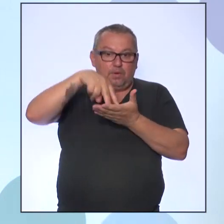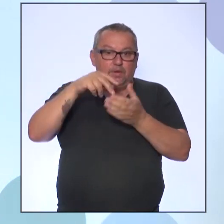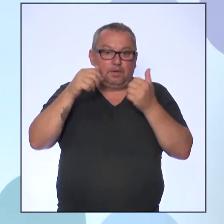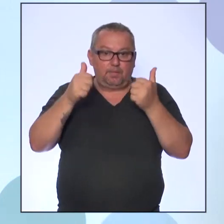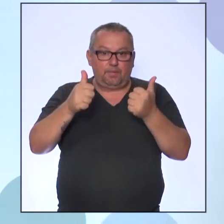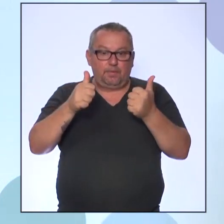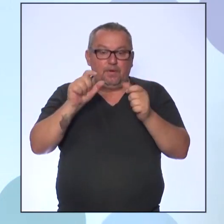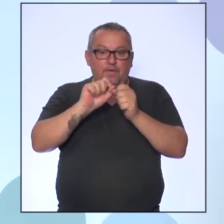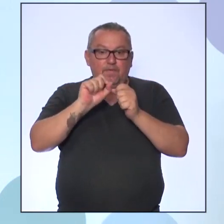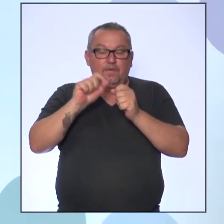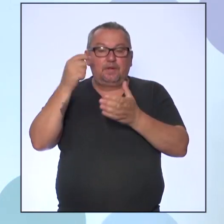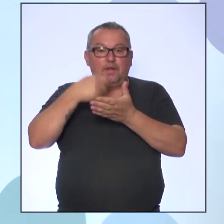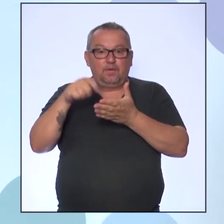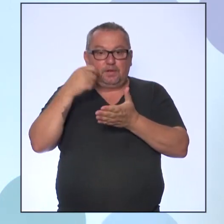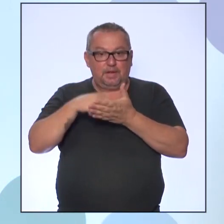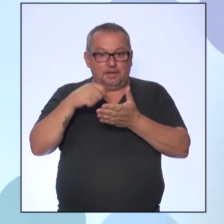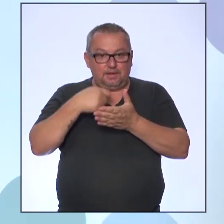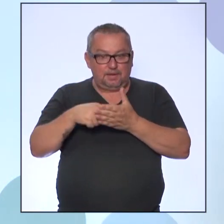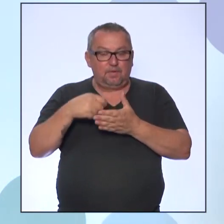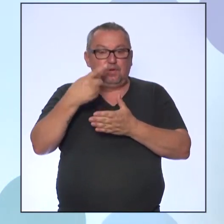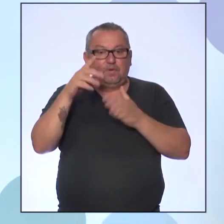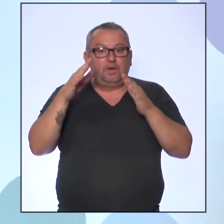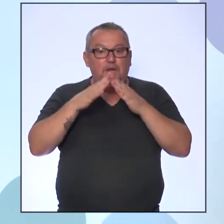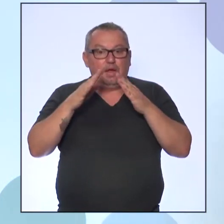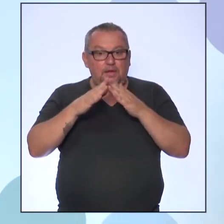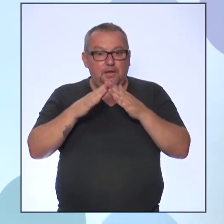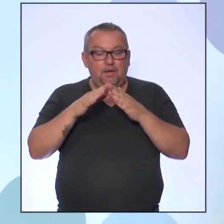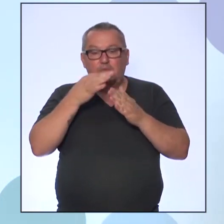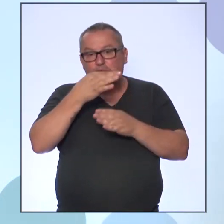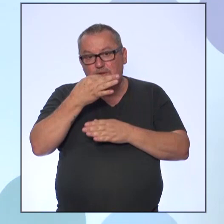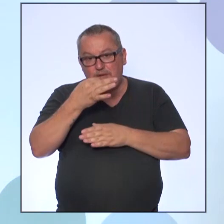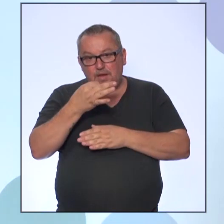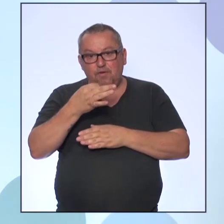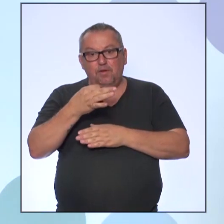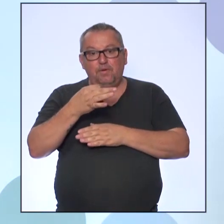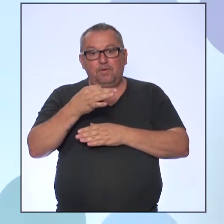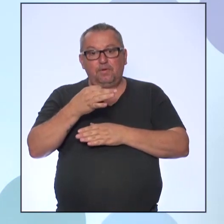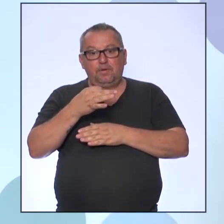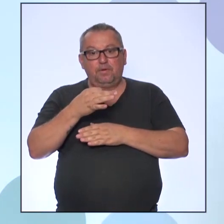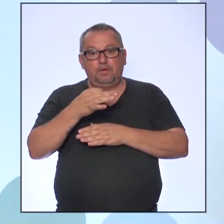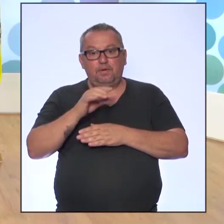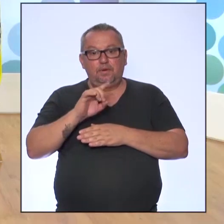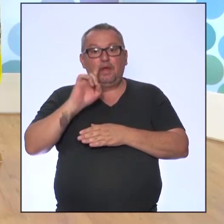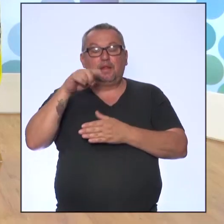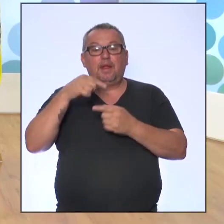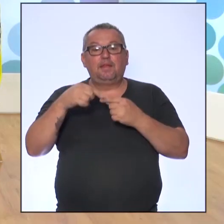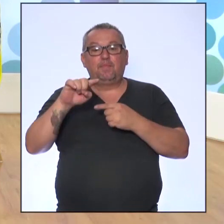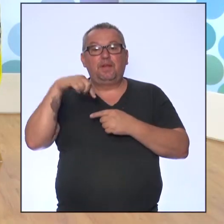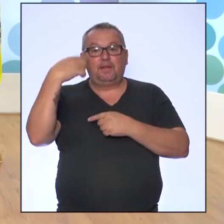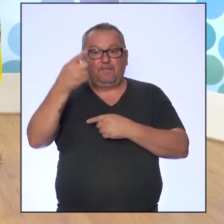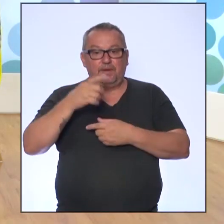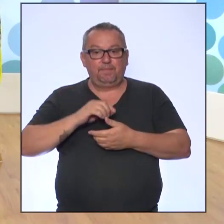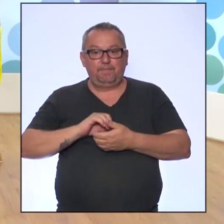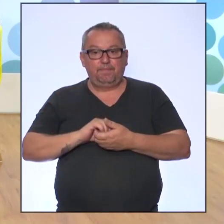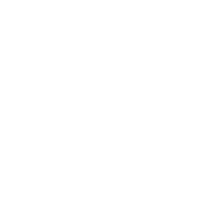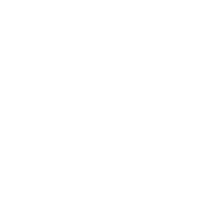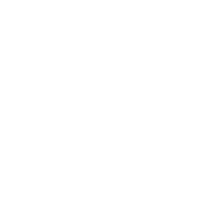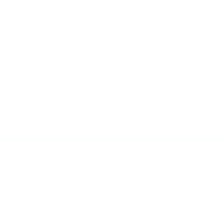Então, faça a anotação do que é técnica e tática, que vocês compreenderam, tá? E até a semana que vem.